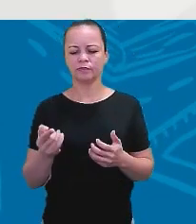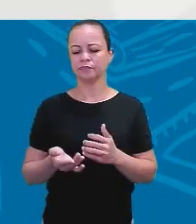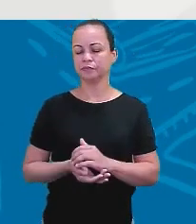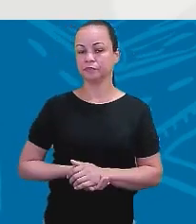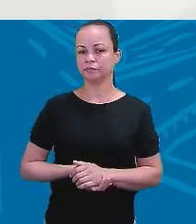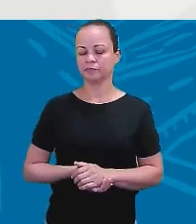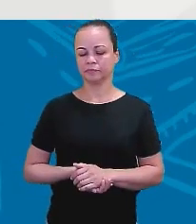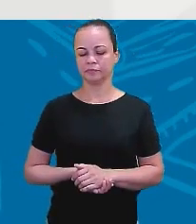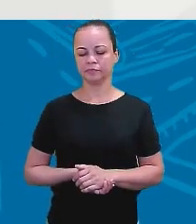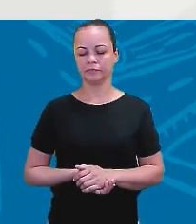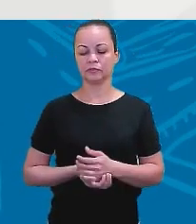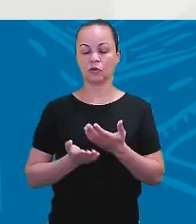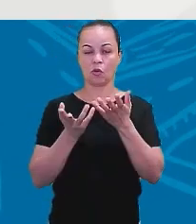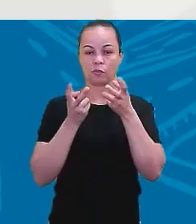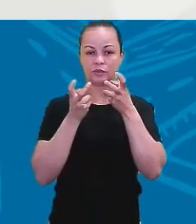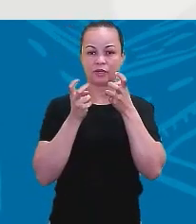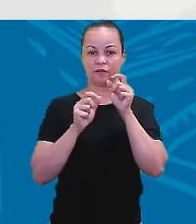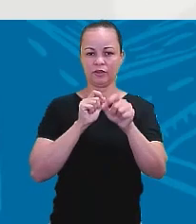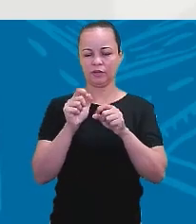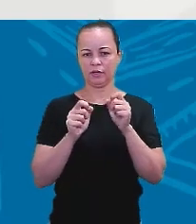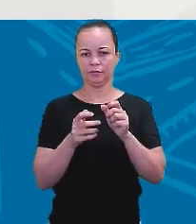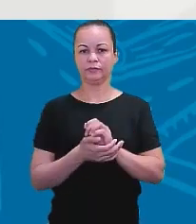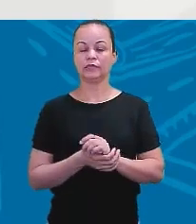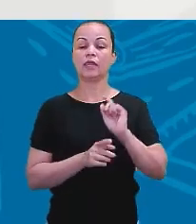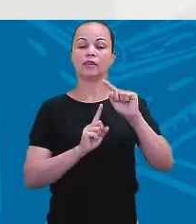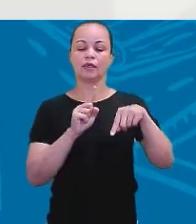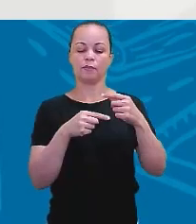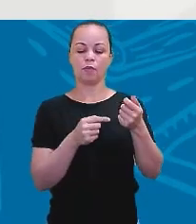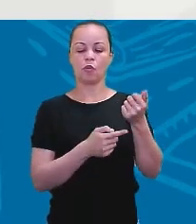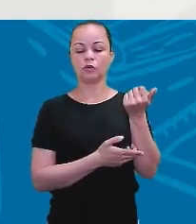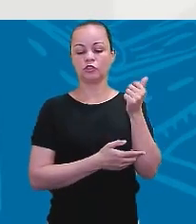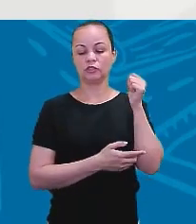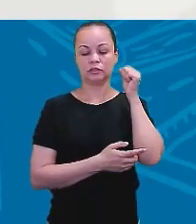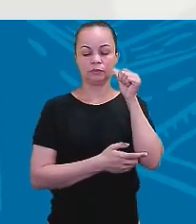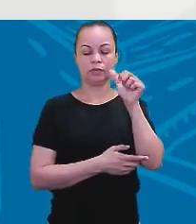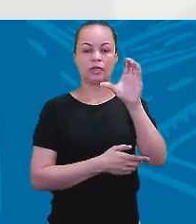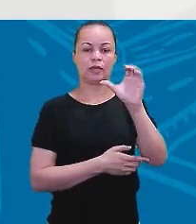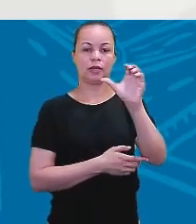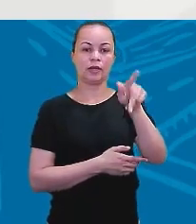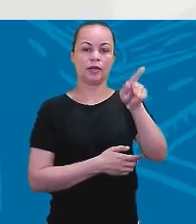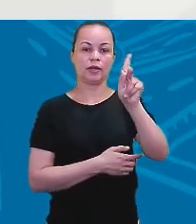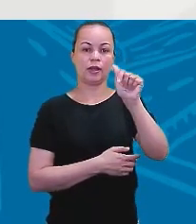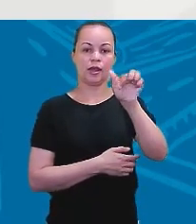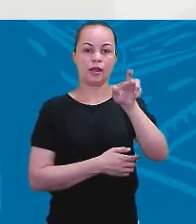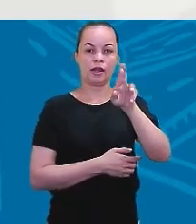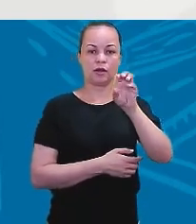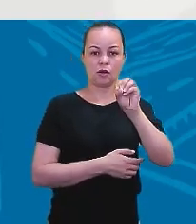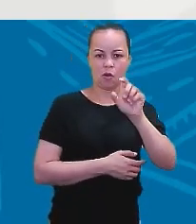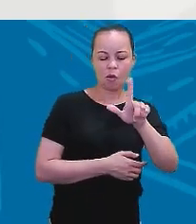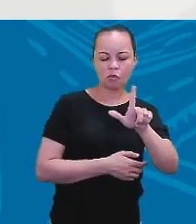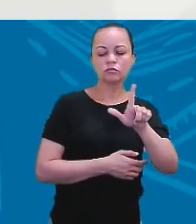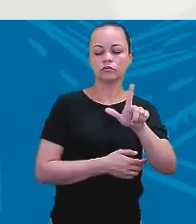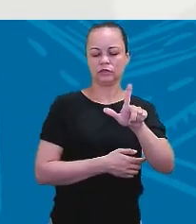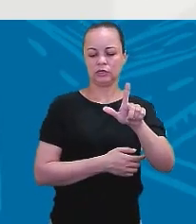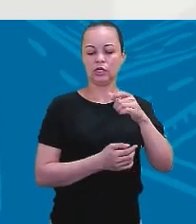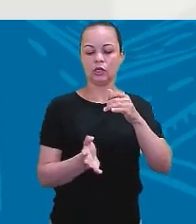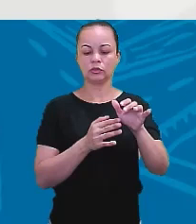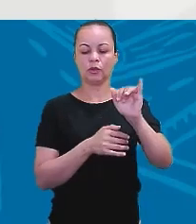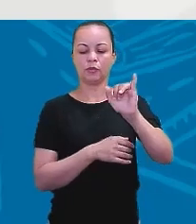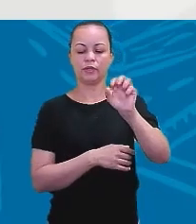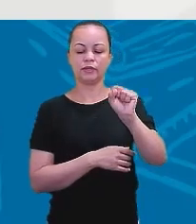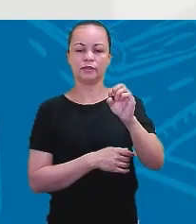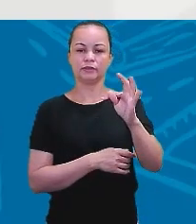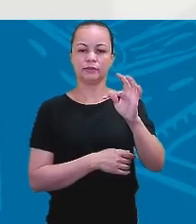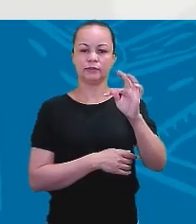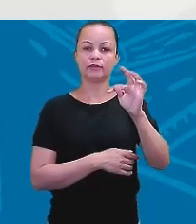card. Veja que aqui, ó, depois de Carol tem o is not. Se eu tenho is not, eu estou negando. Então, lá